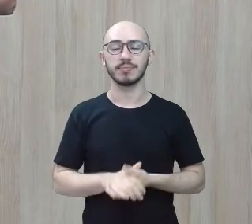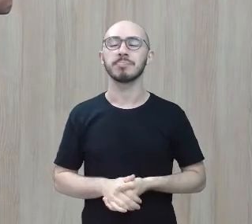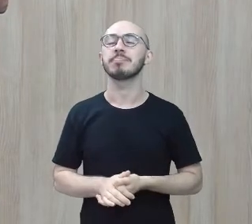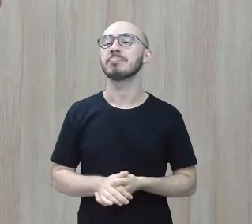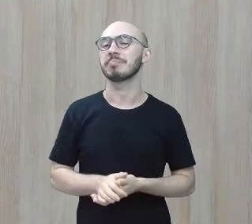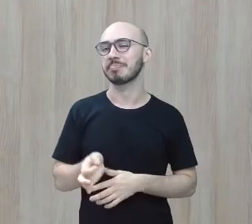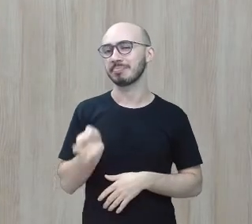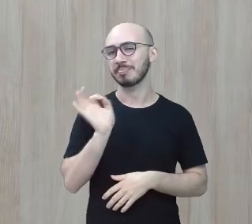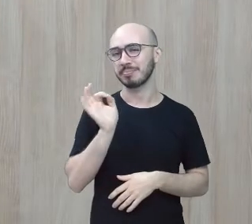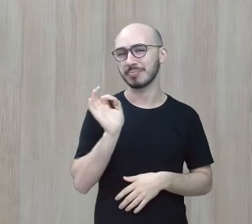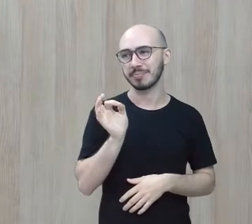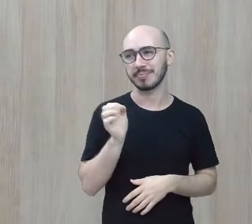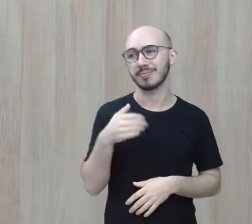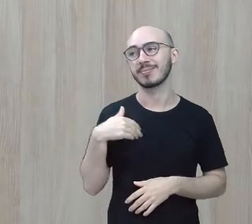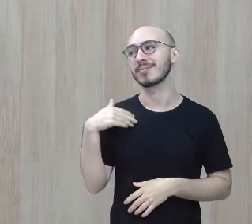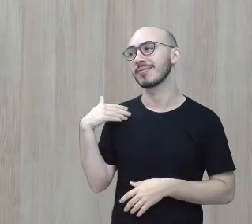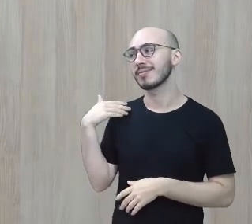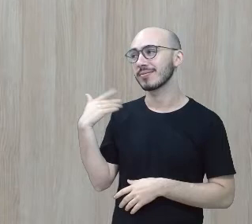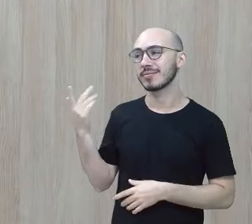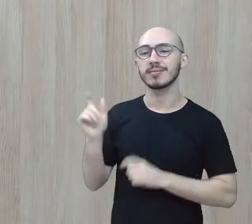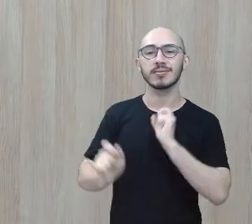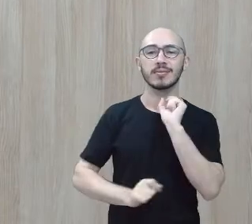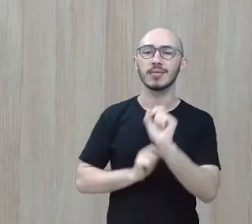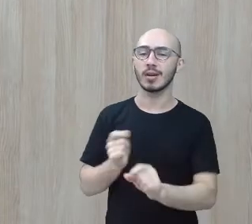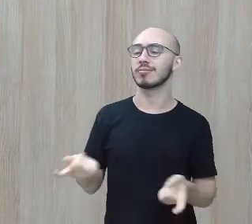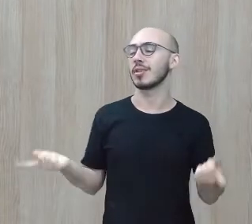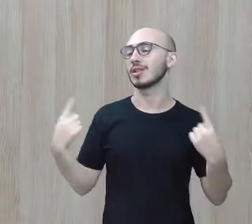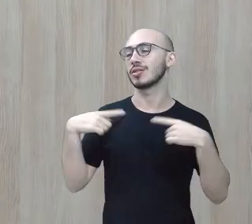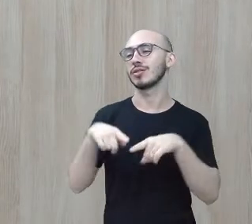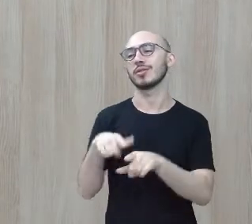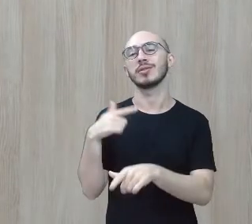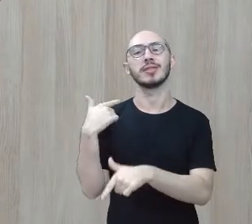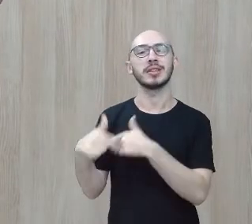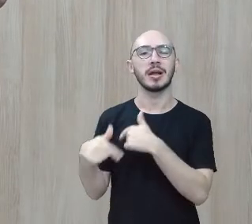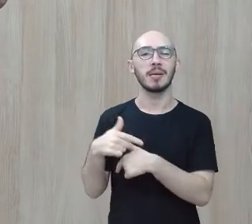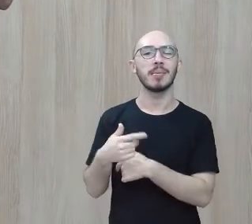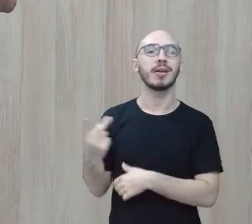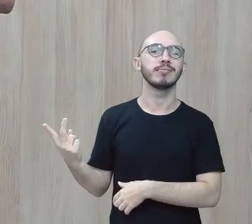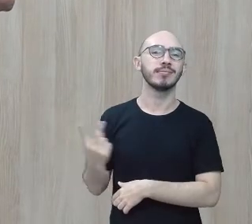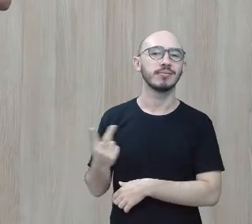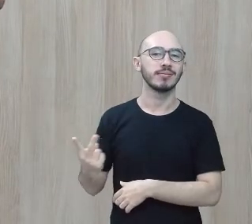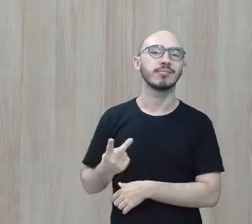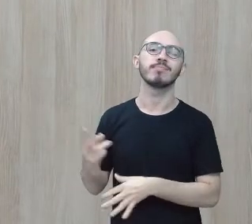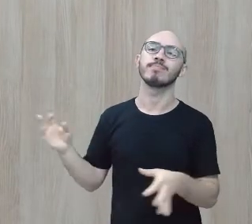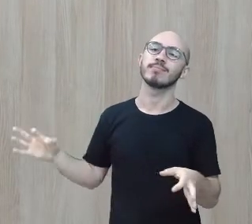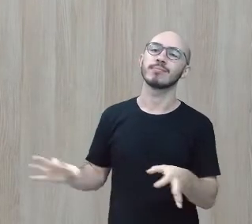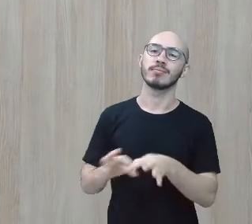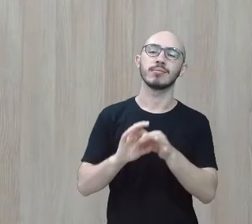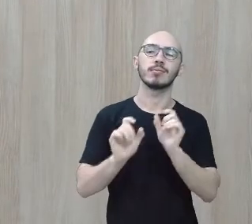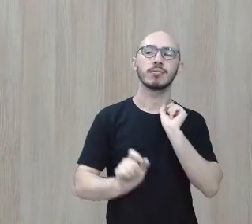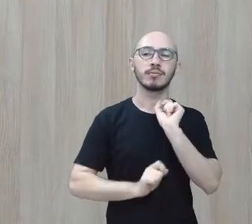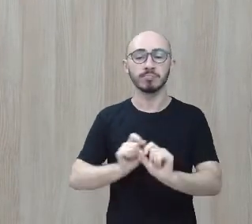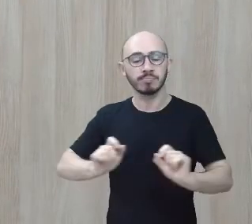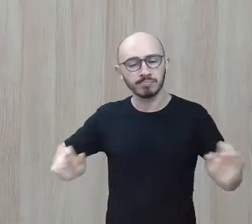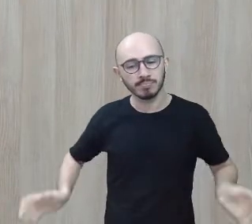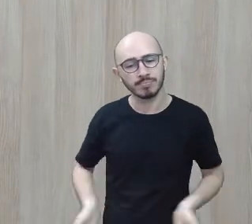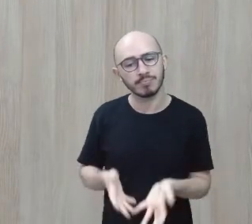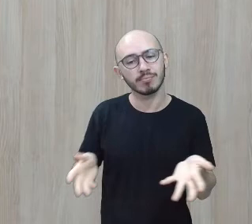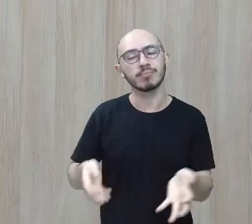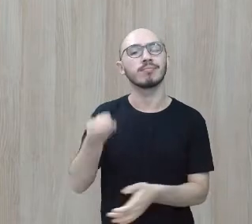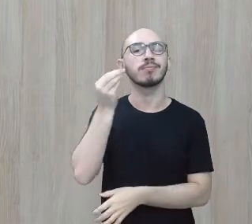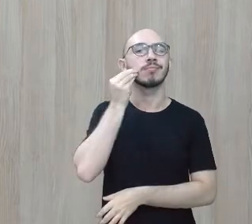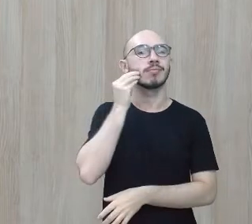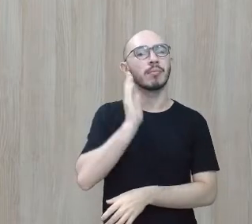Então, pessoal, essa é minha parceira de trabalho, assim, ó. Estamos conectadas, tentando